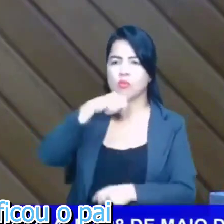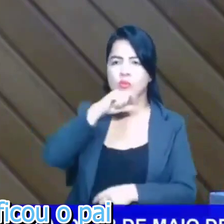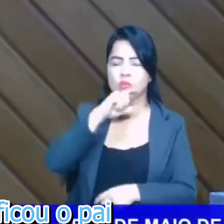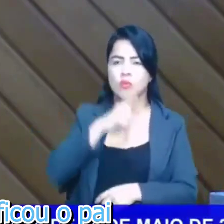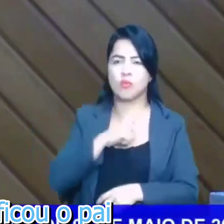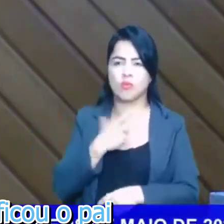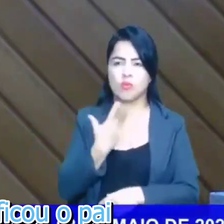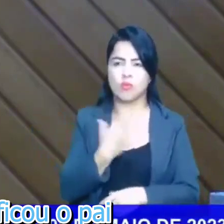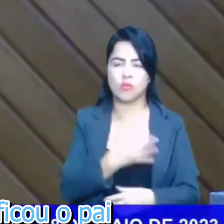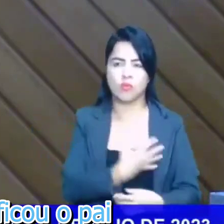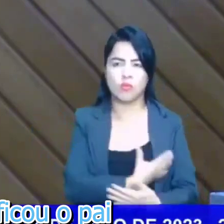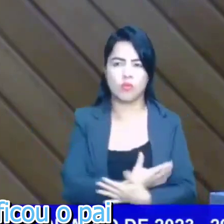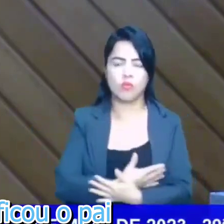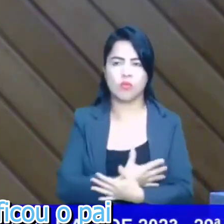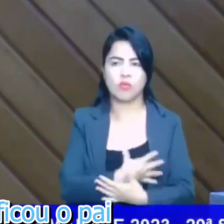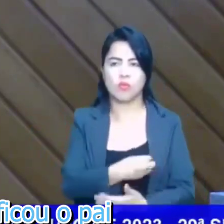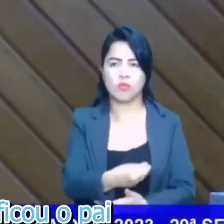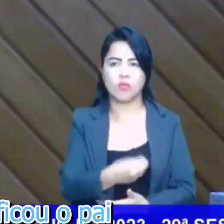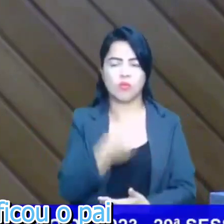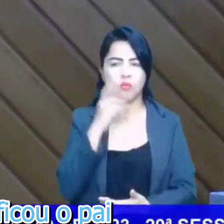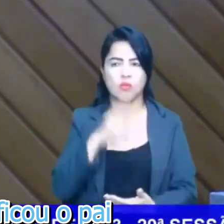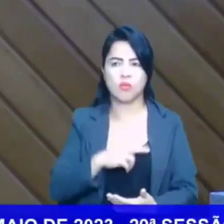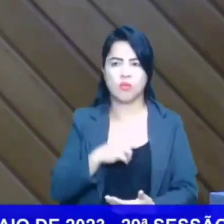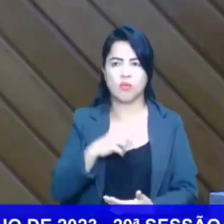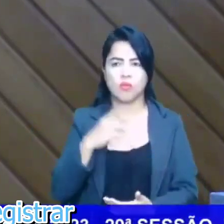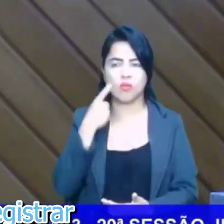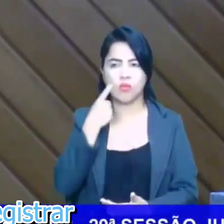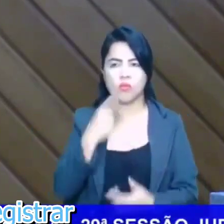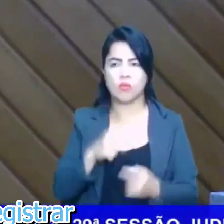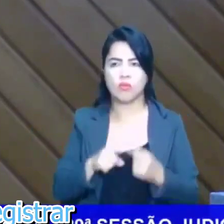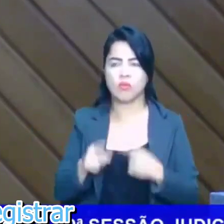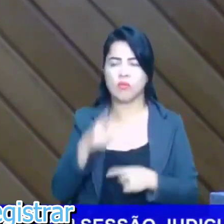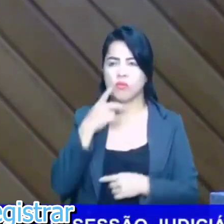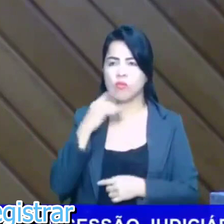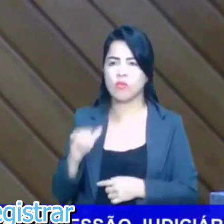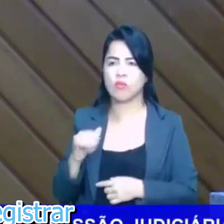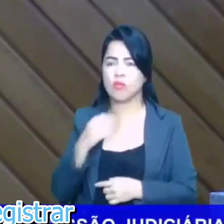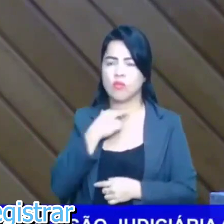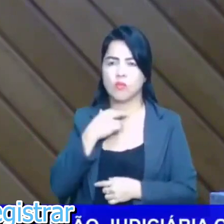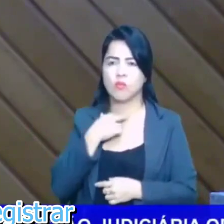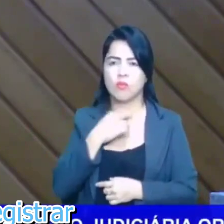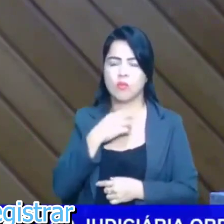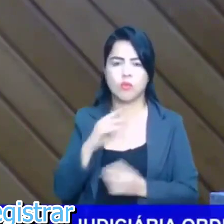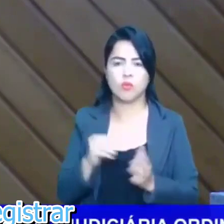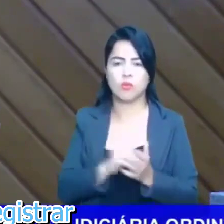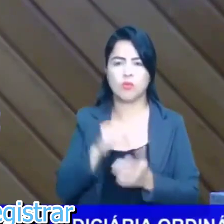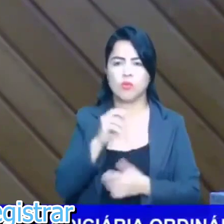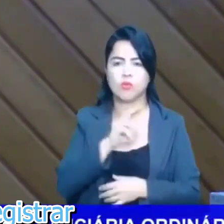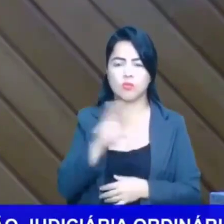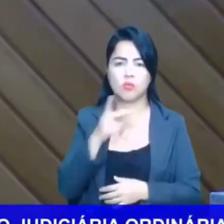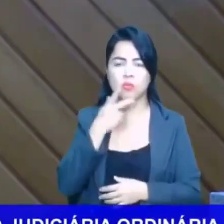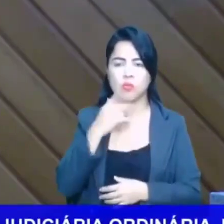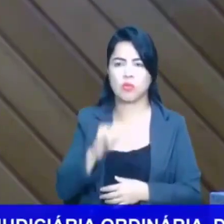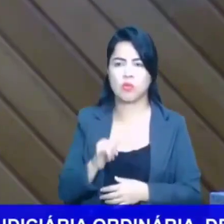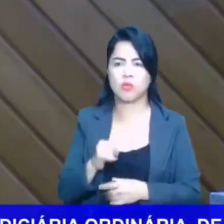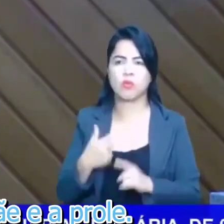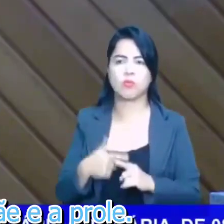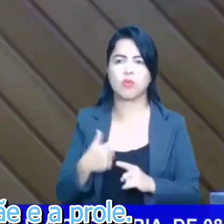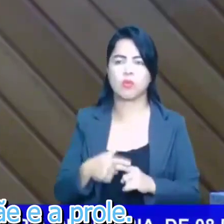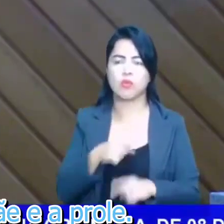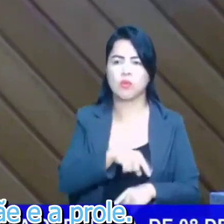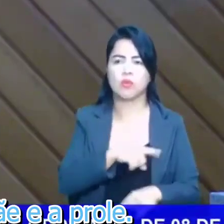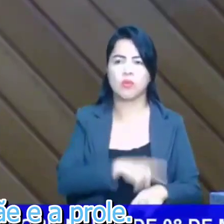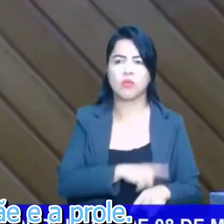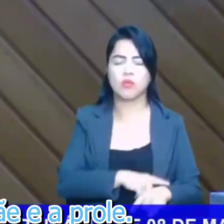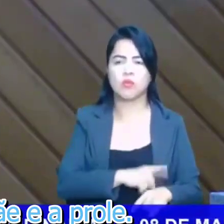que teve o seu filho e, no momento, ela não identificou o pai, ela nunca mais vai poder identificar. Ela não vai poder registrar. Porque, naquele